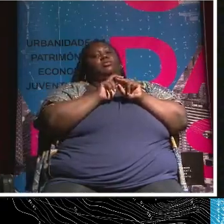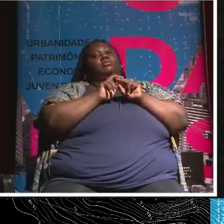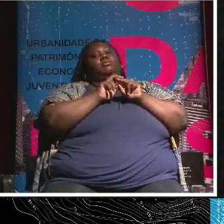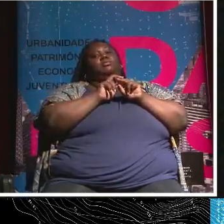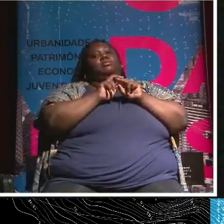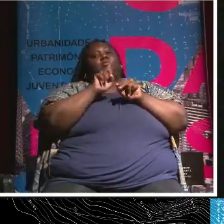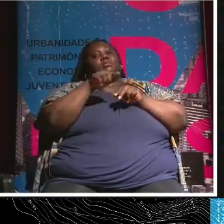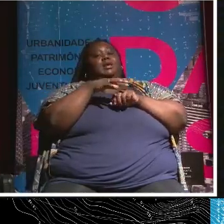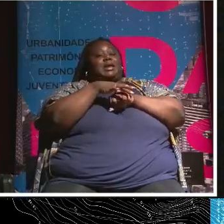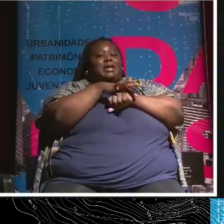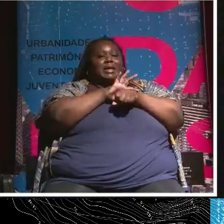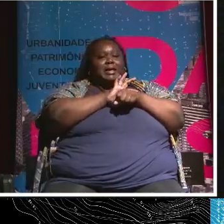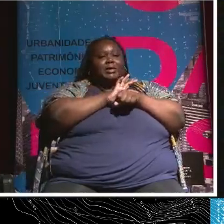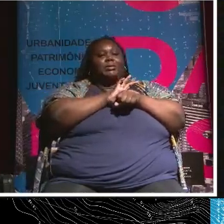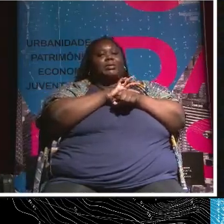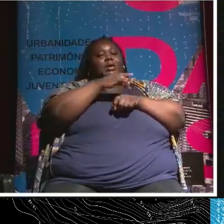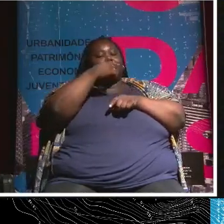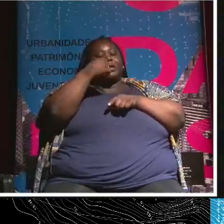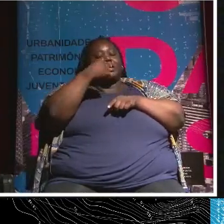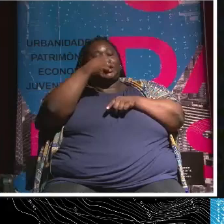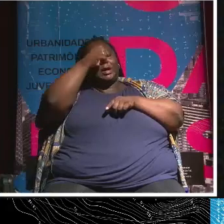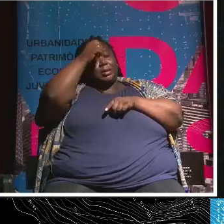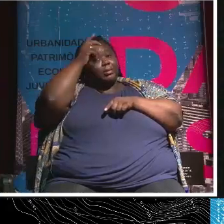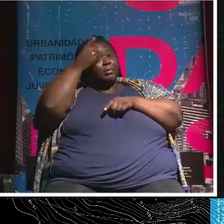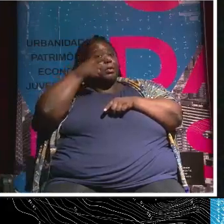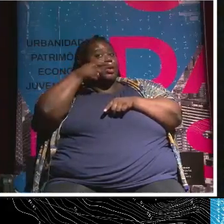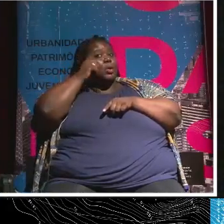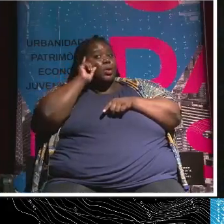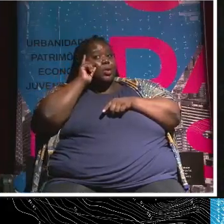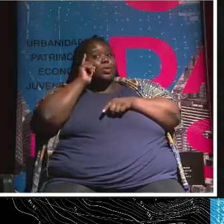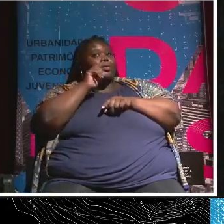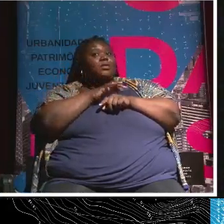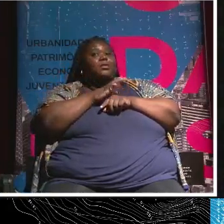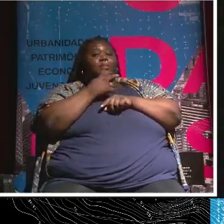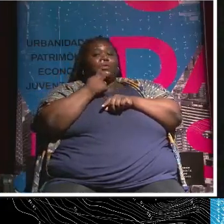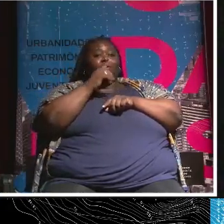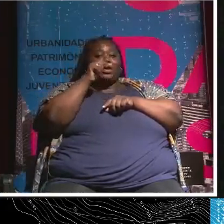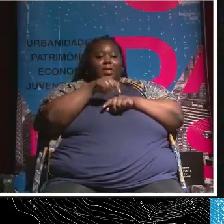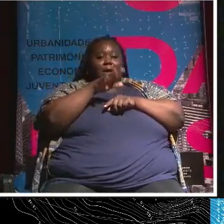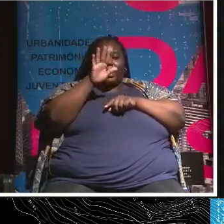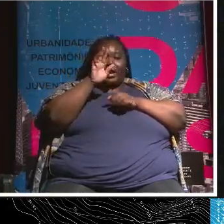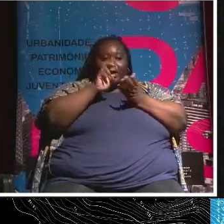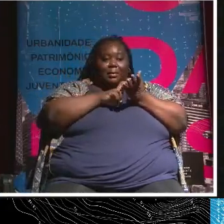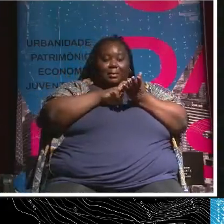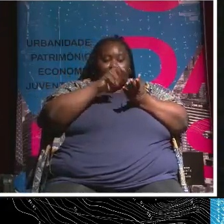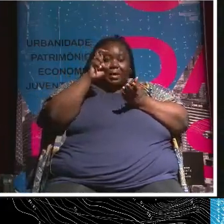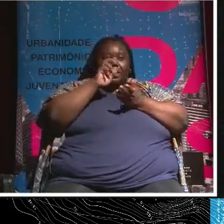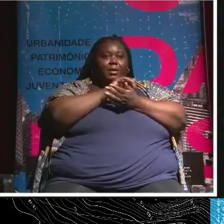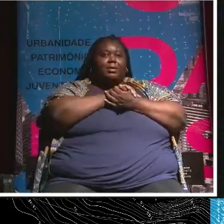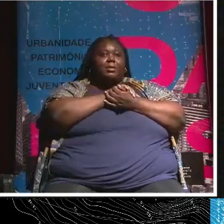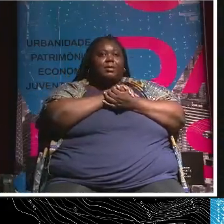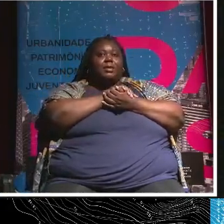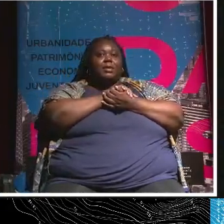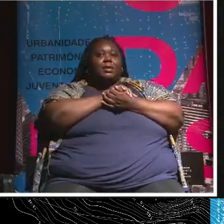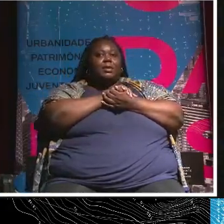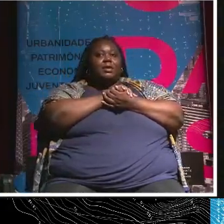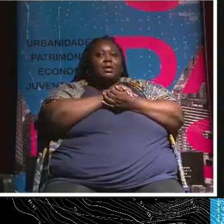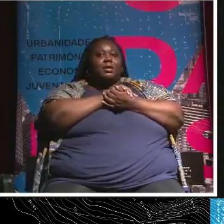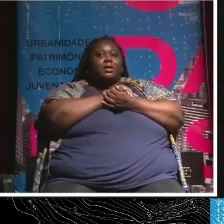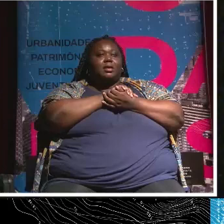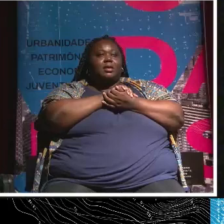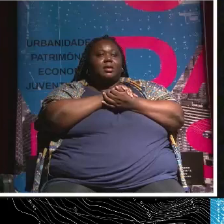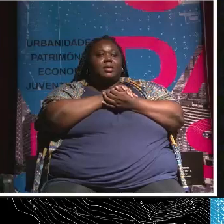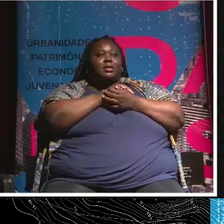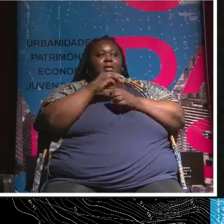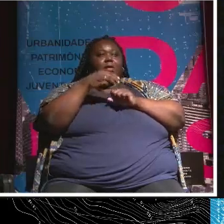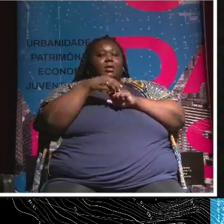pela segurança pública, né? Ontem foi dito aqui na parte da manhã, até pelo mestre,